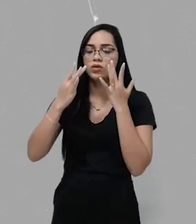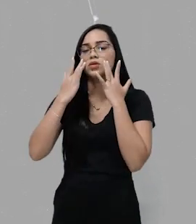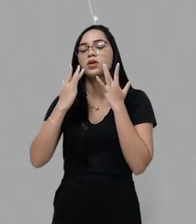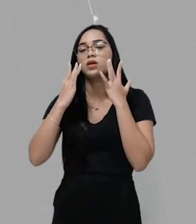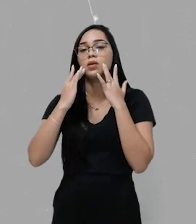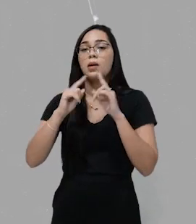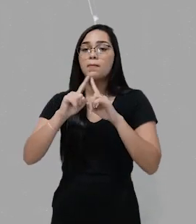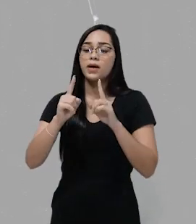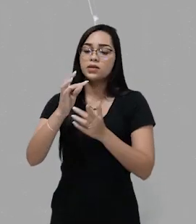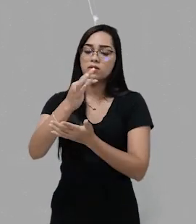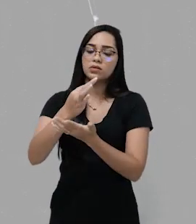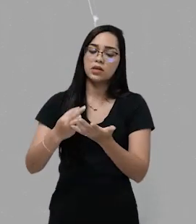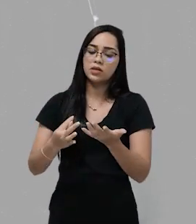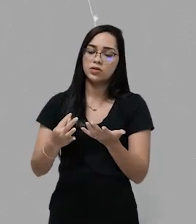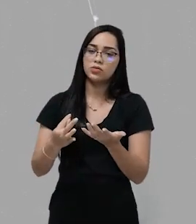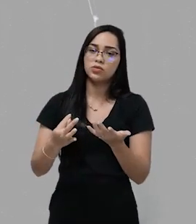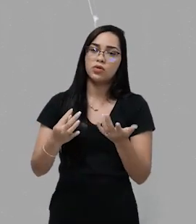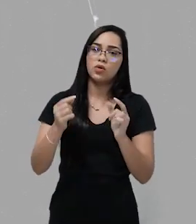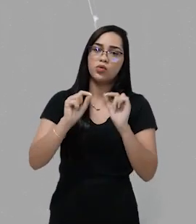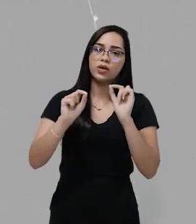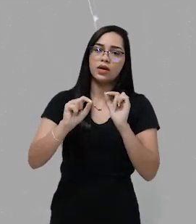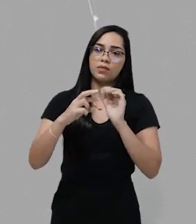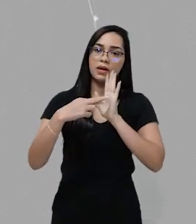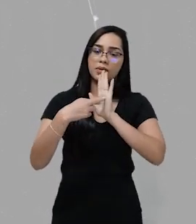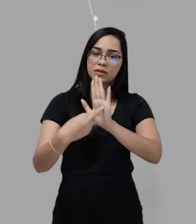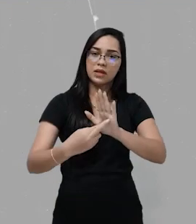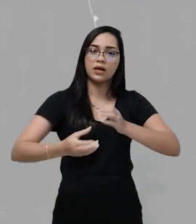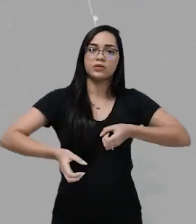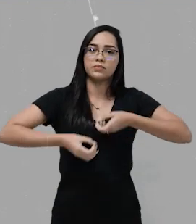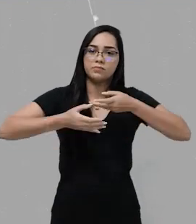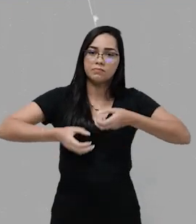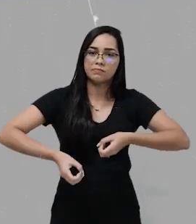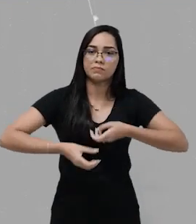teatral. Só que é um texto que é para ser representado, tá bom?